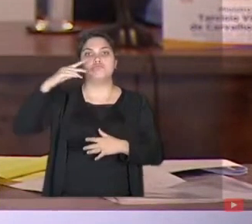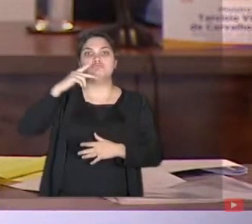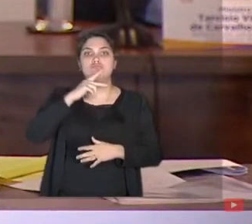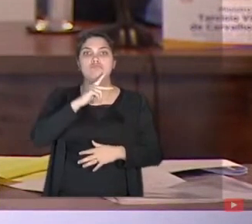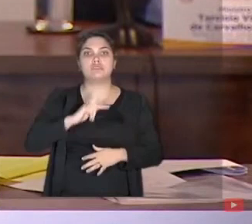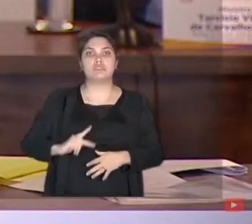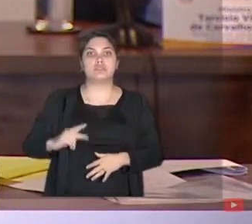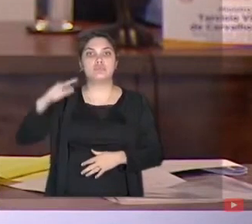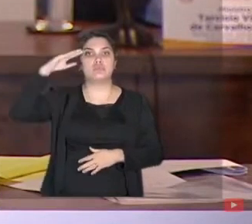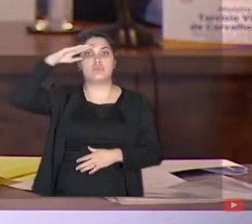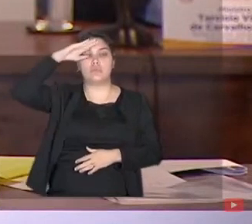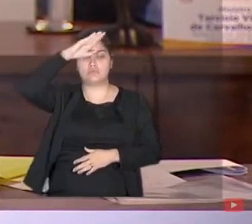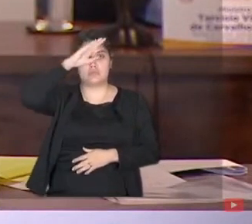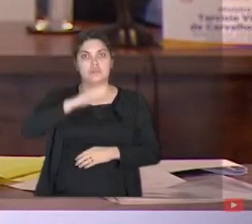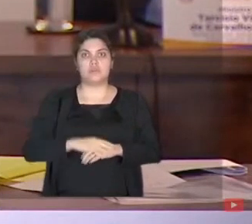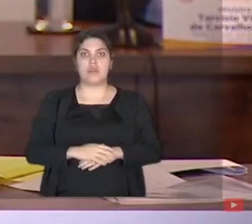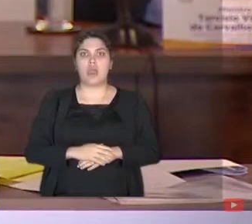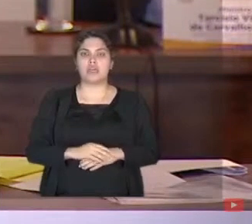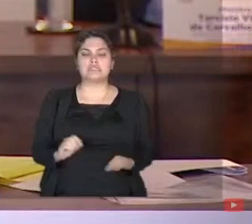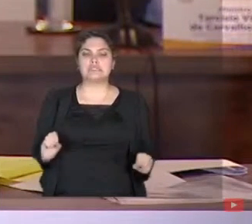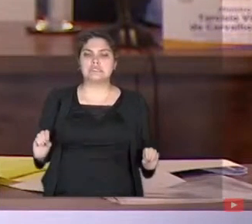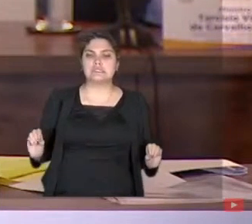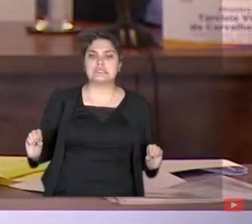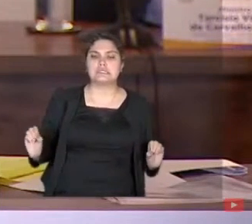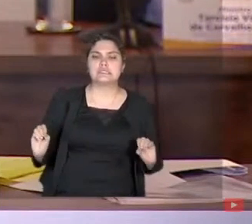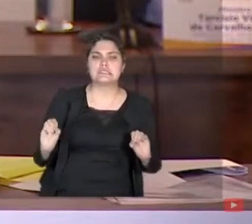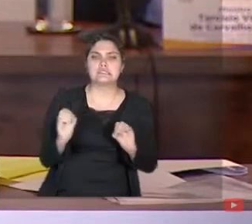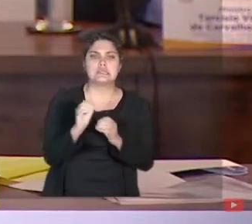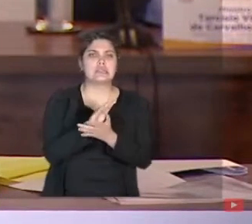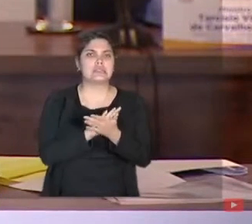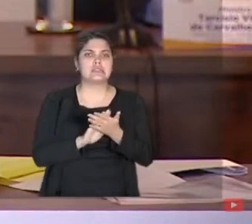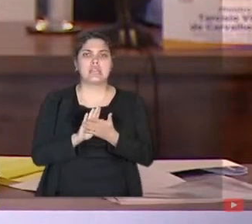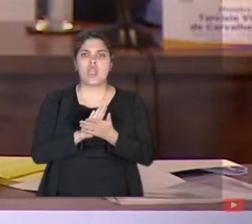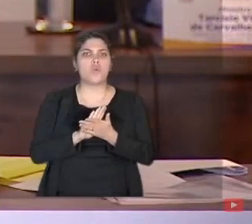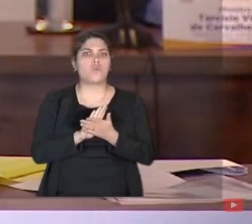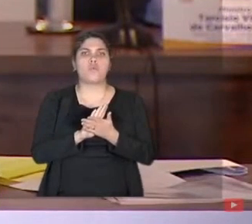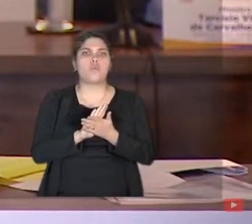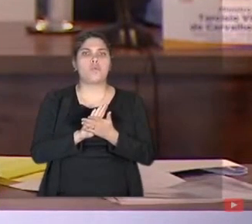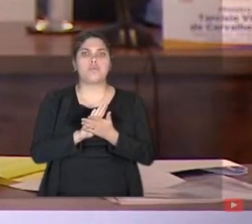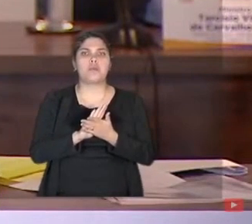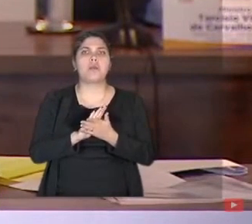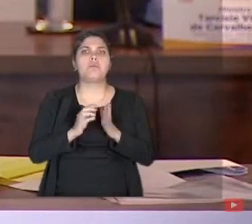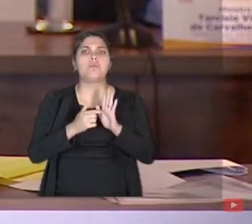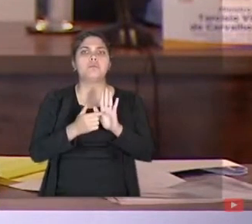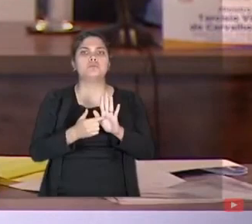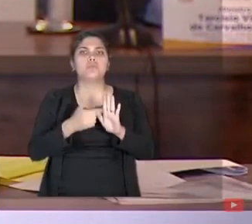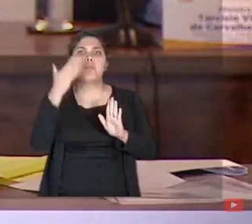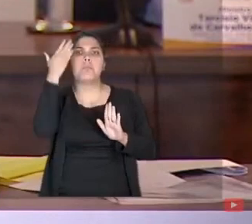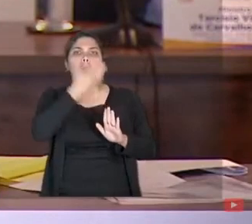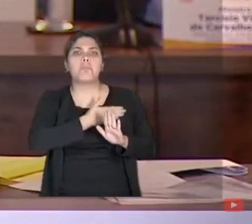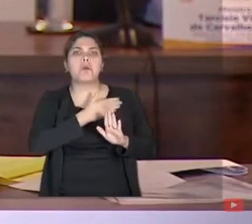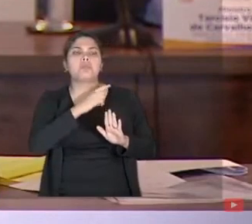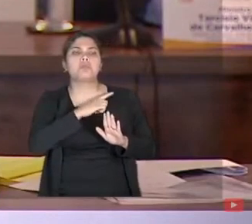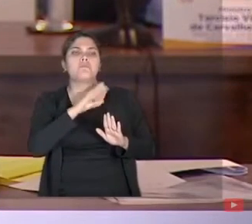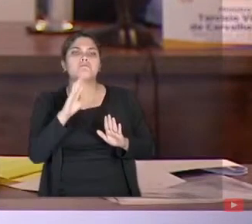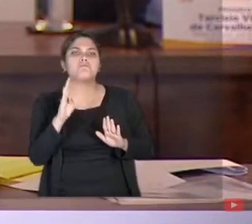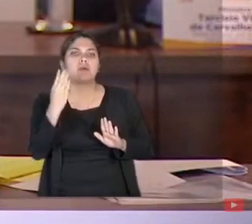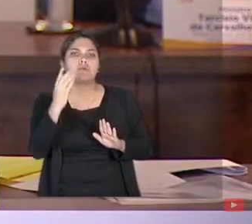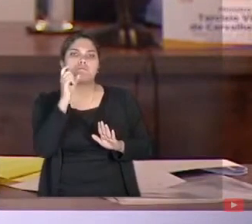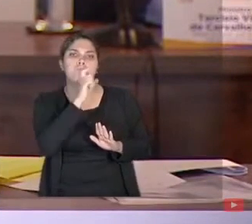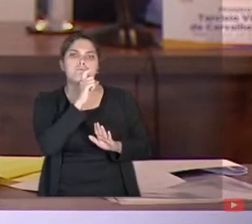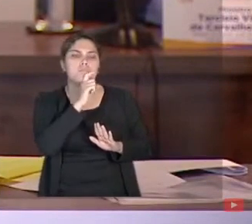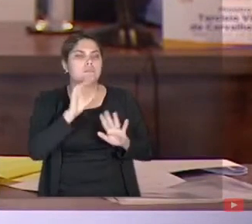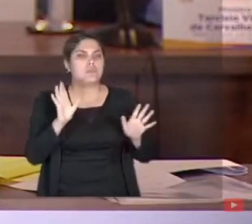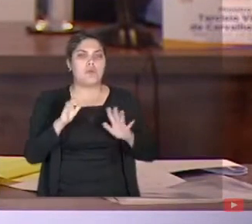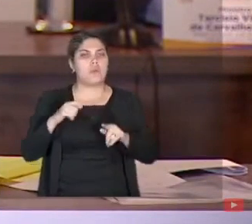Bolsonaro. Nunca houve nenhuma comprovação de fraude, nem eu